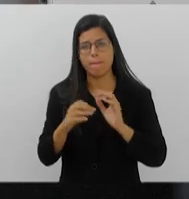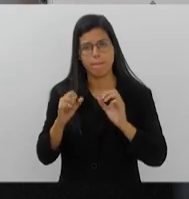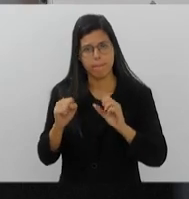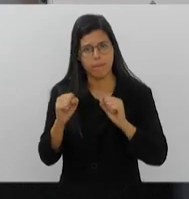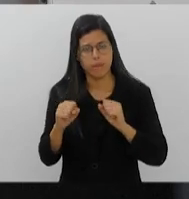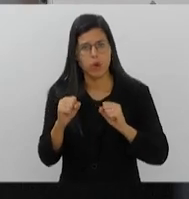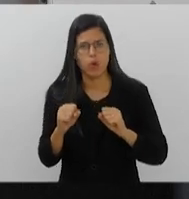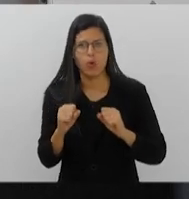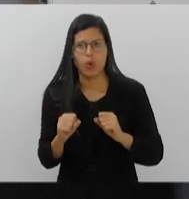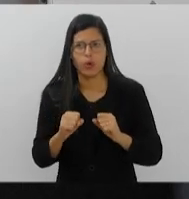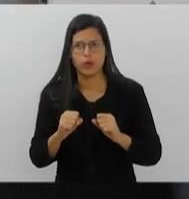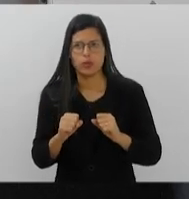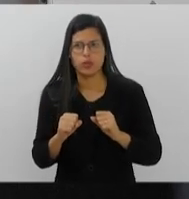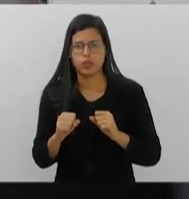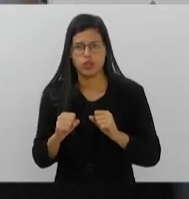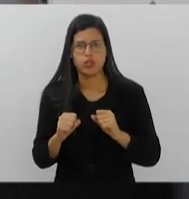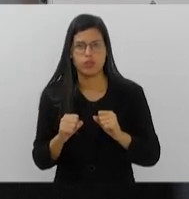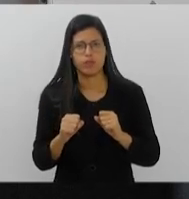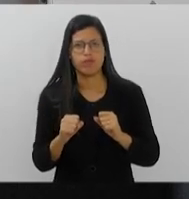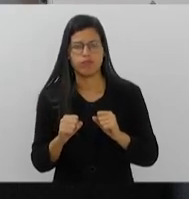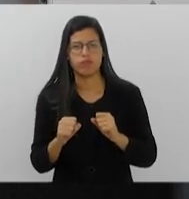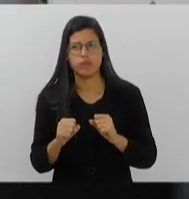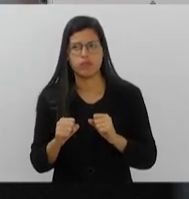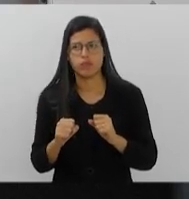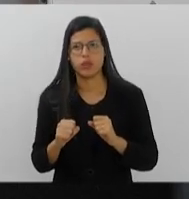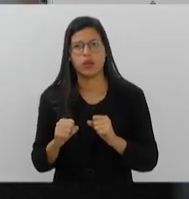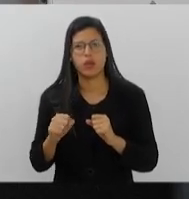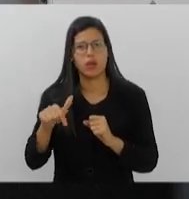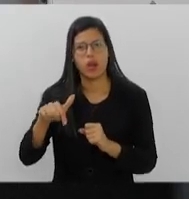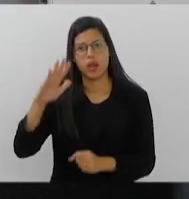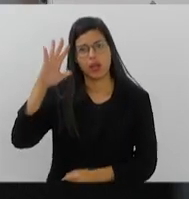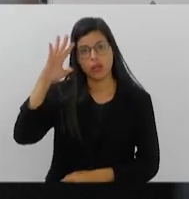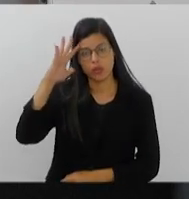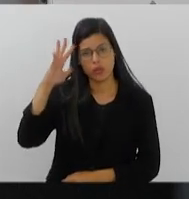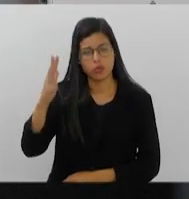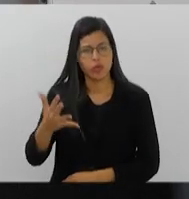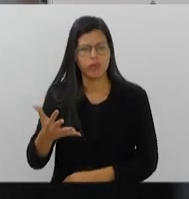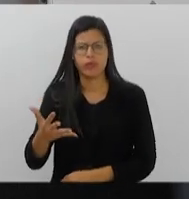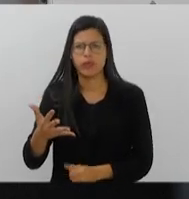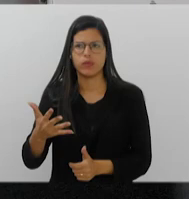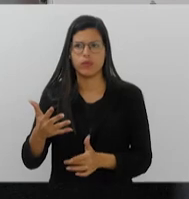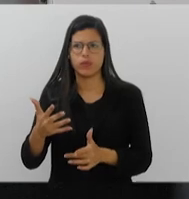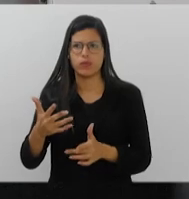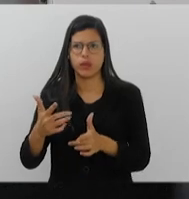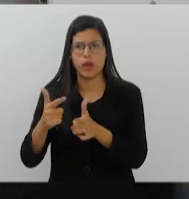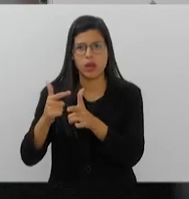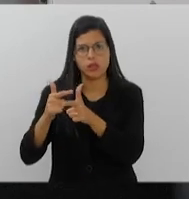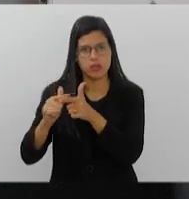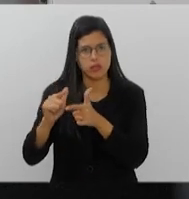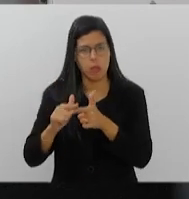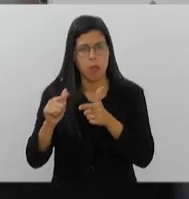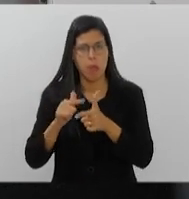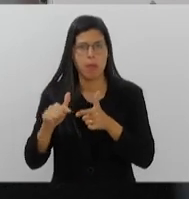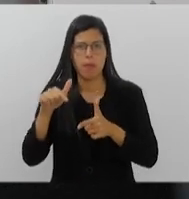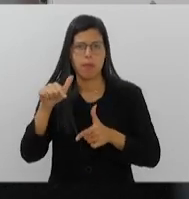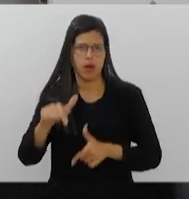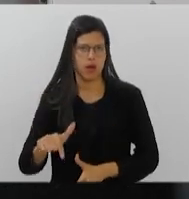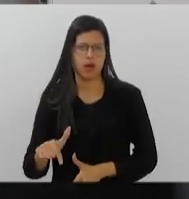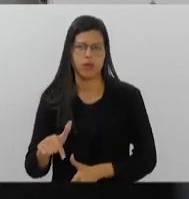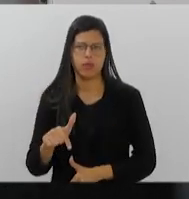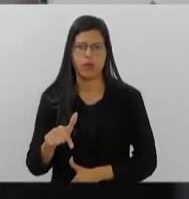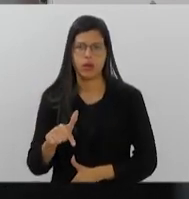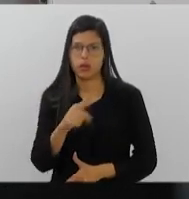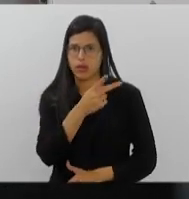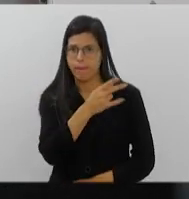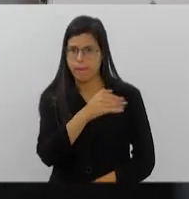ser um grande fio condutor da luz do fim do túnel que